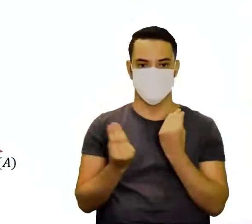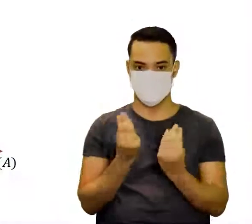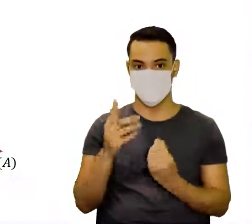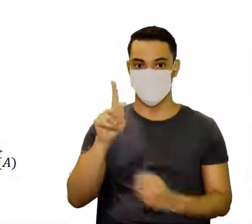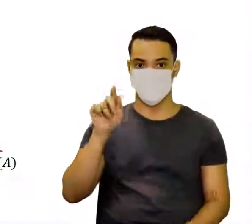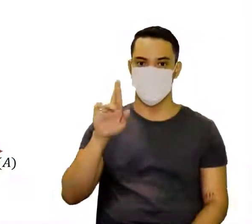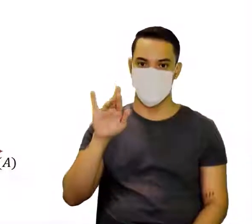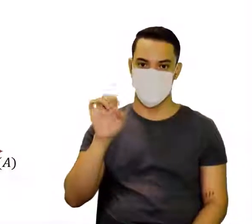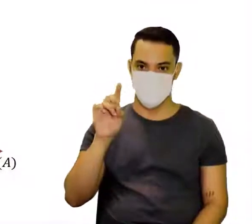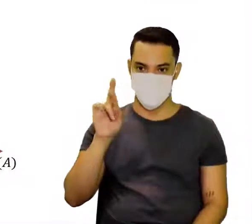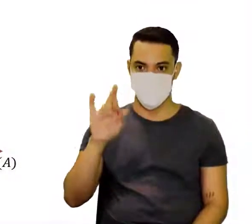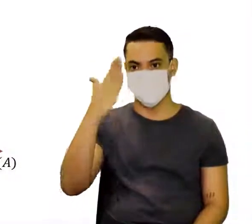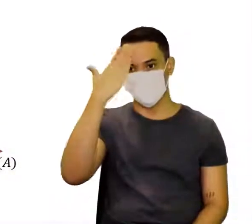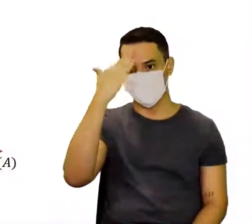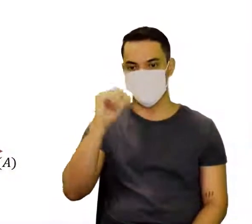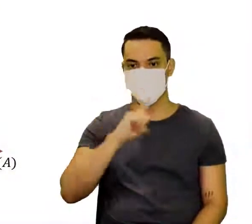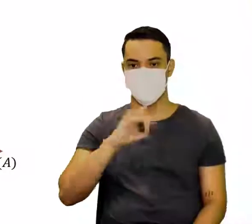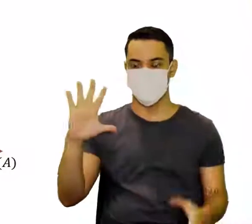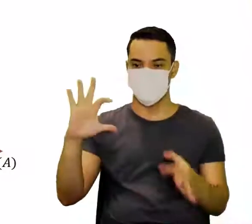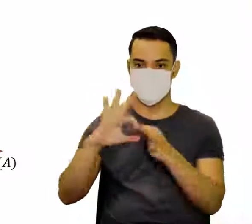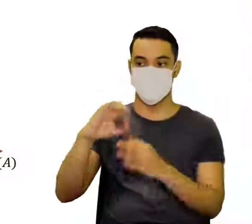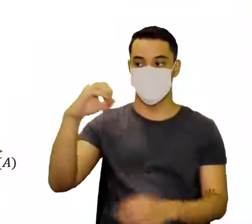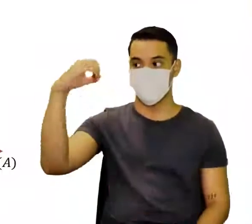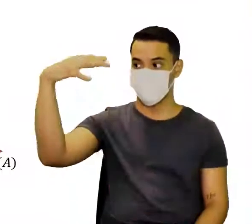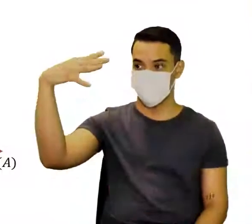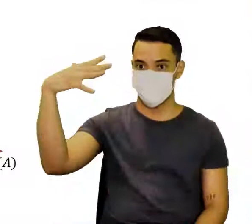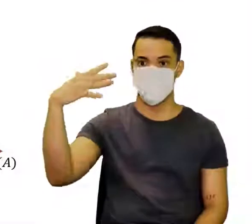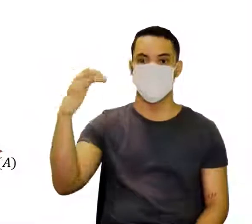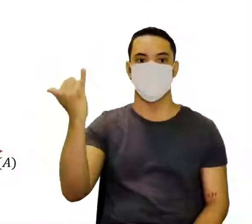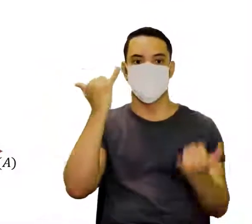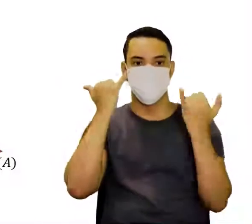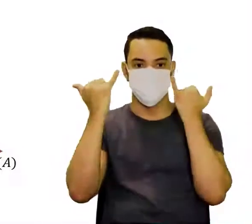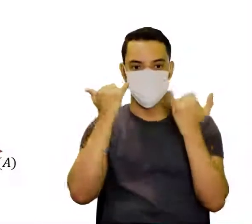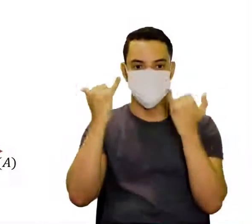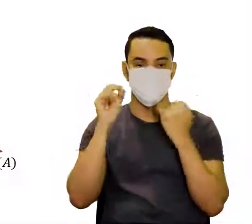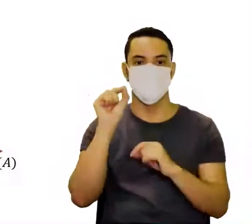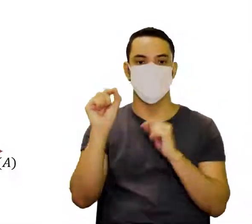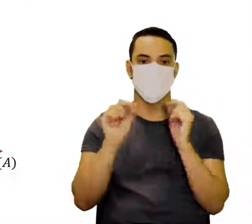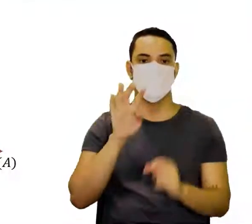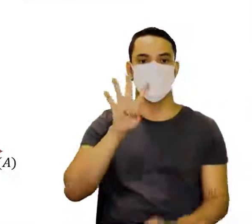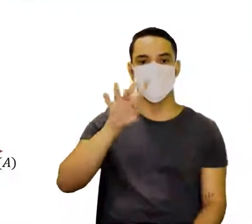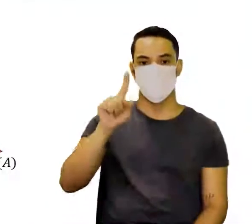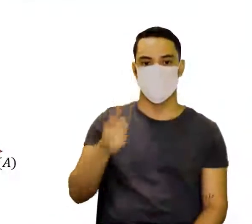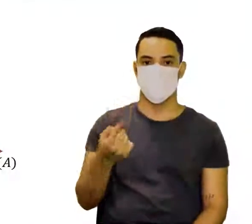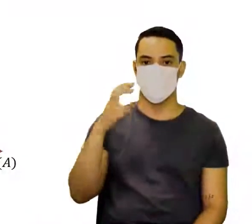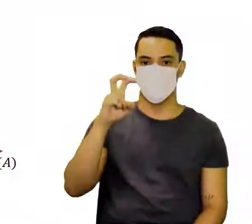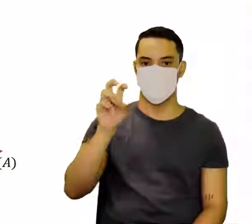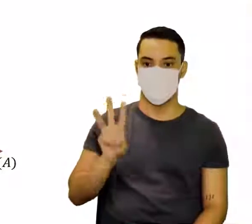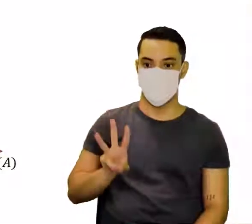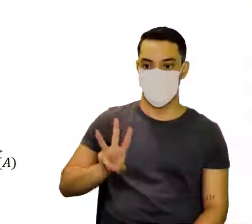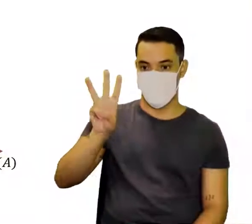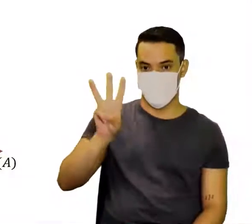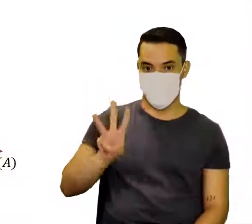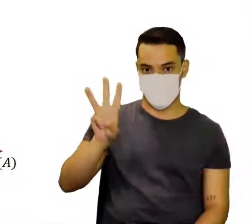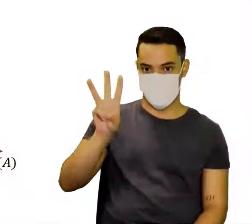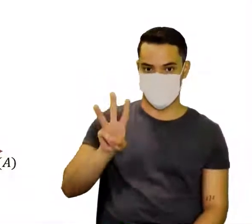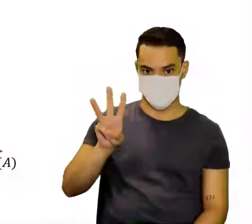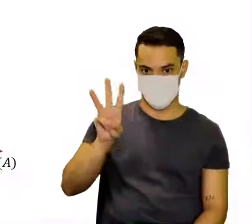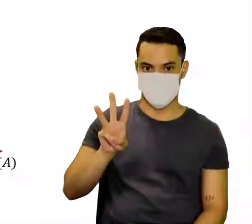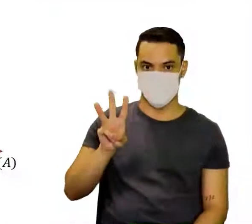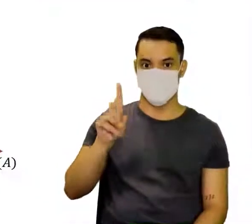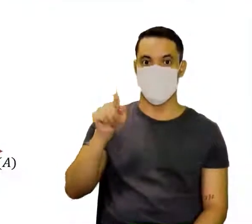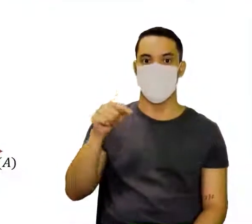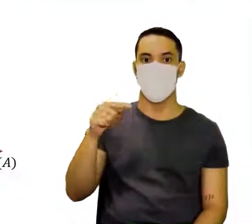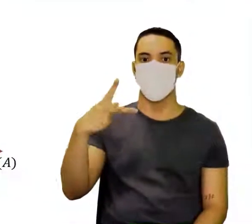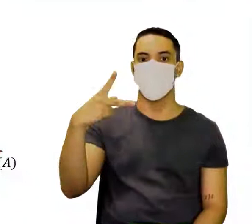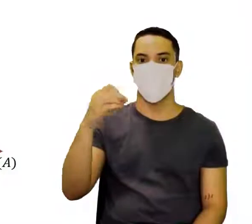que o gerador está associado a uma lâmpada, cujos dados nominais são 4,5 watts, que nesse caso é a